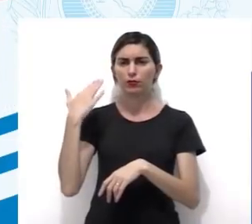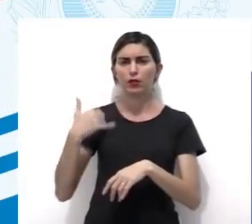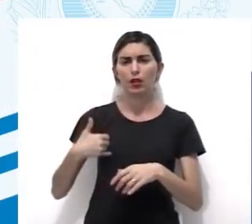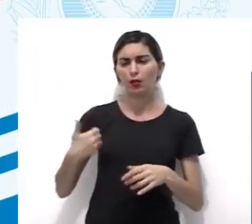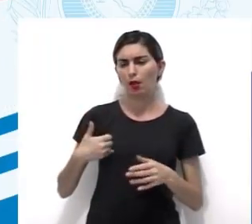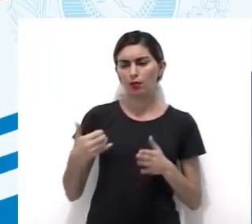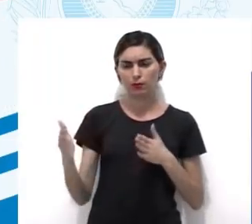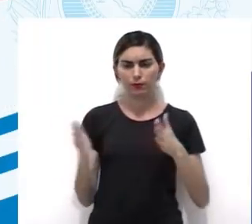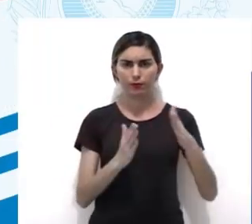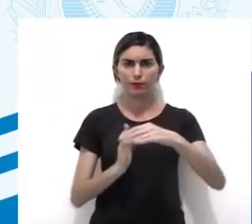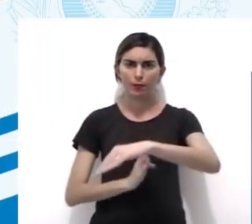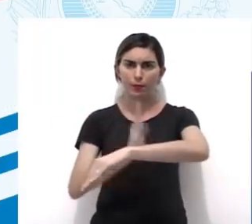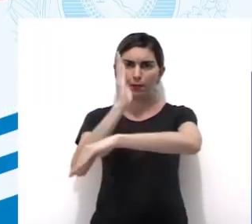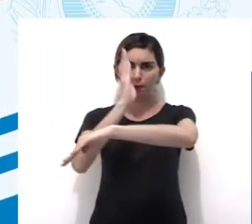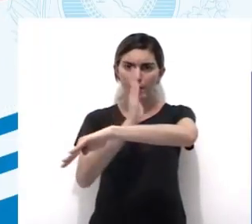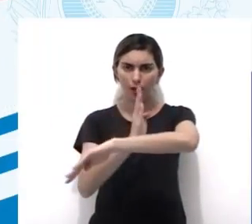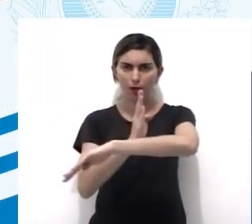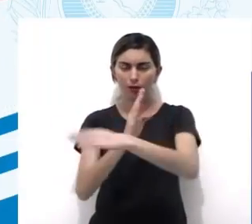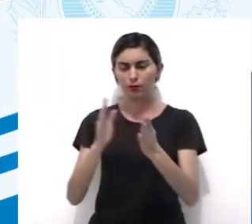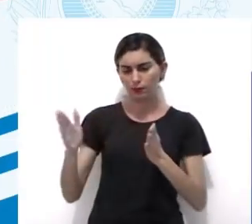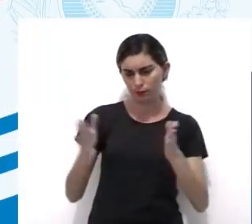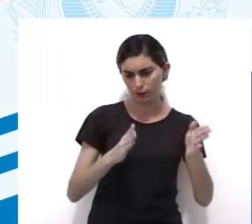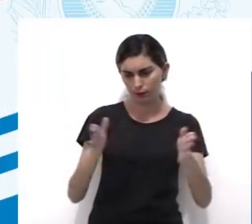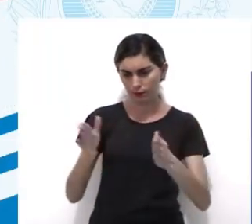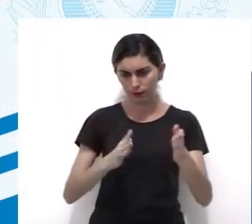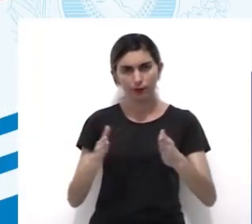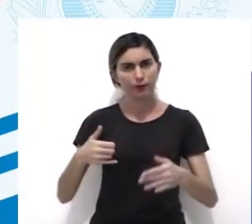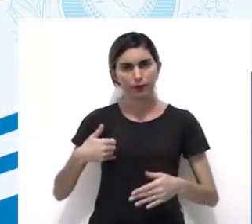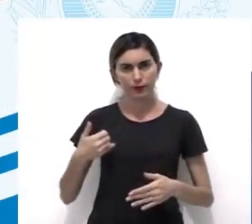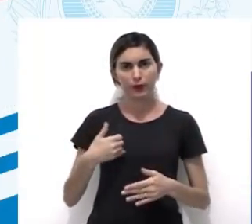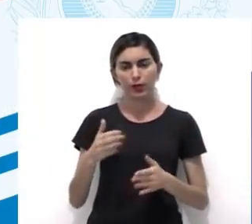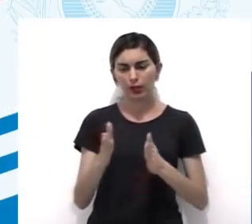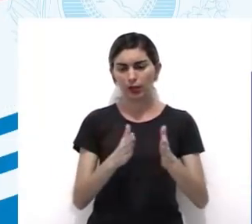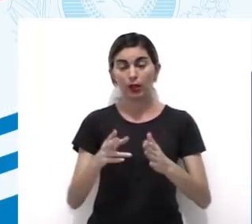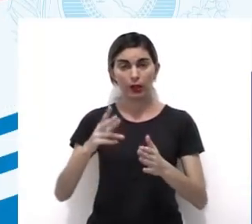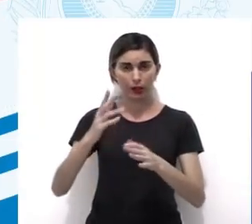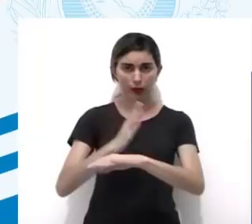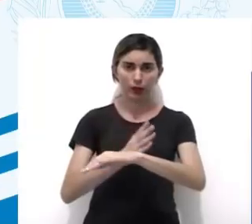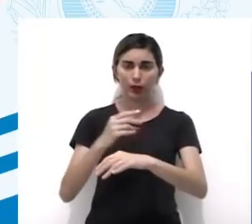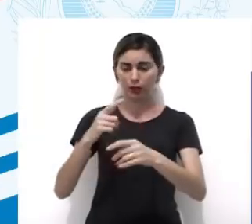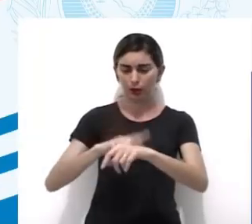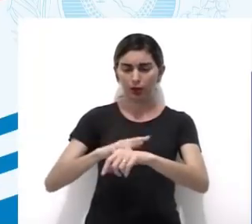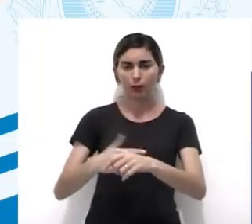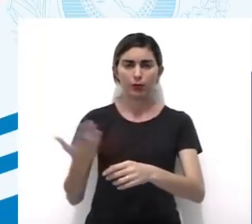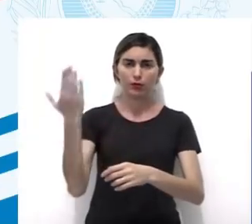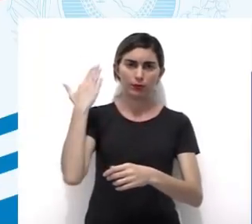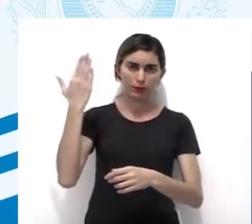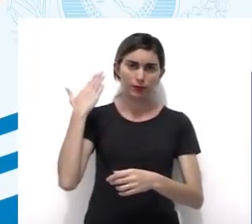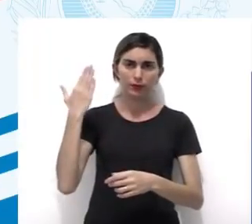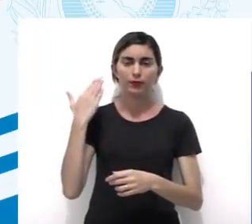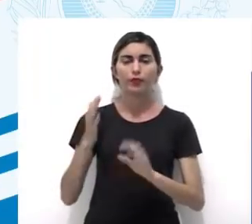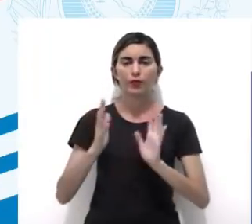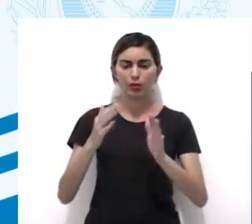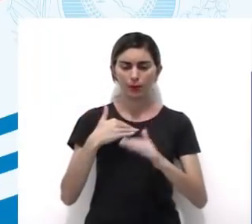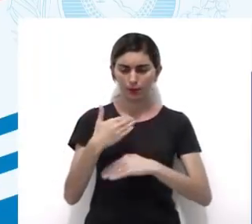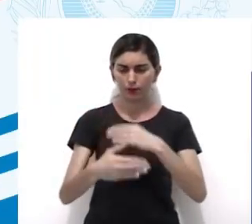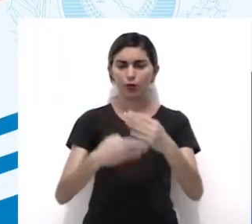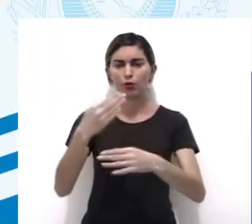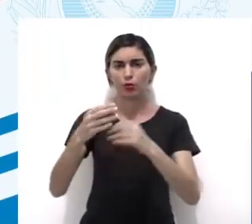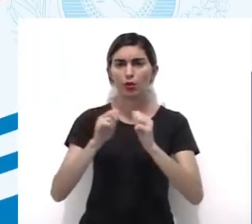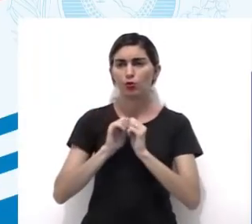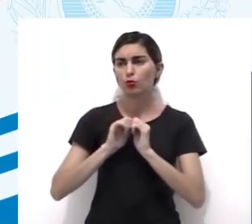Idade Média, né, mas assim, identificar também que em tempos anteriores, né, esse